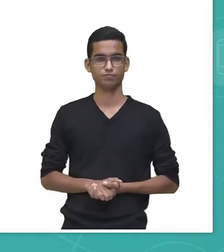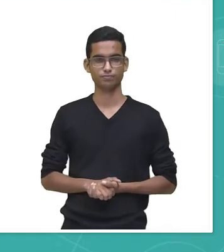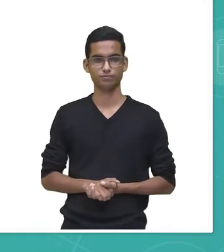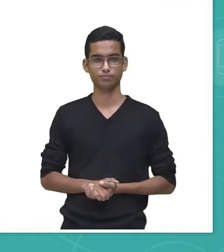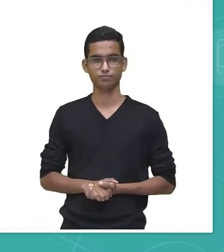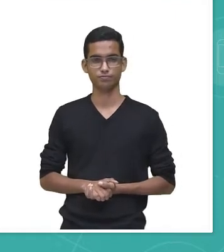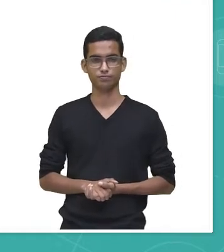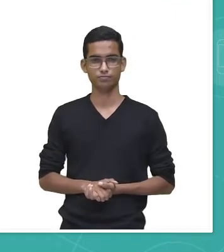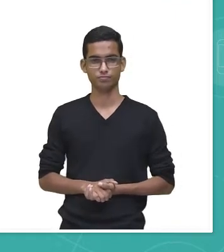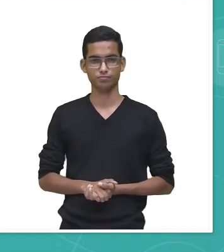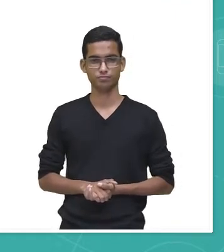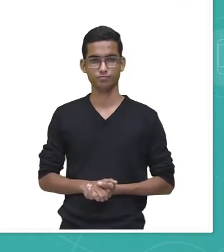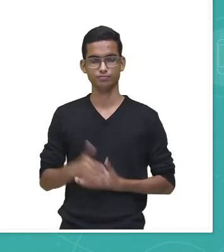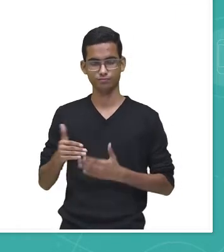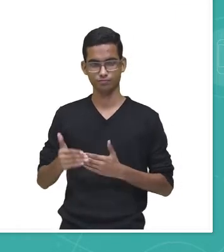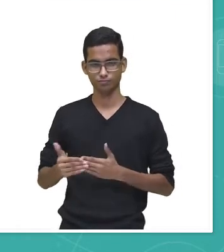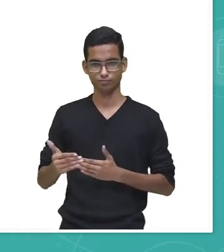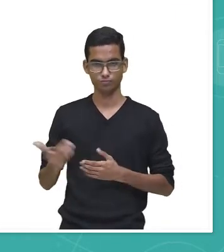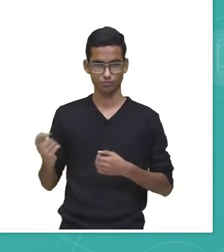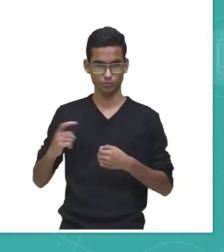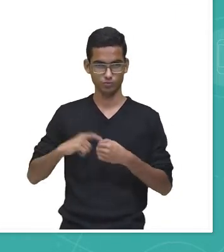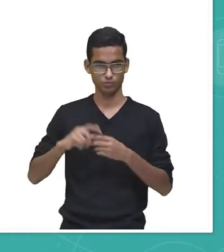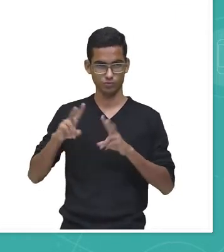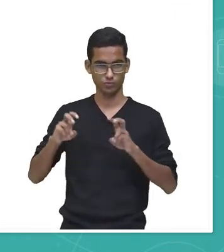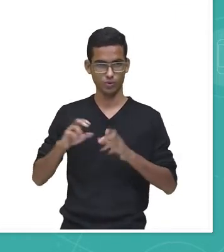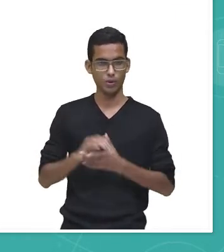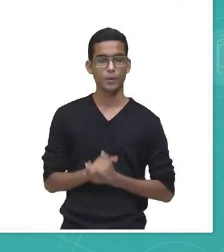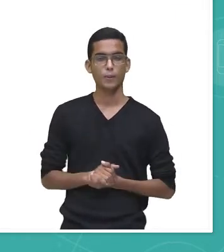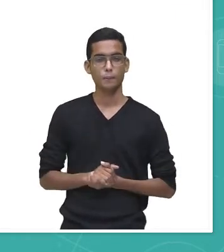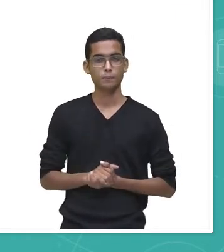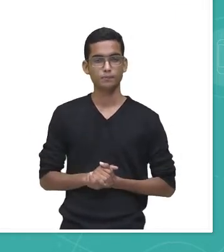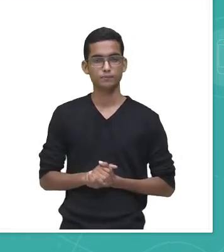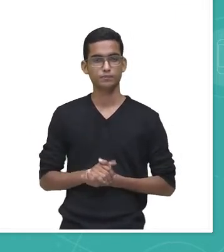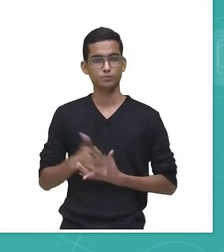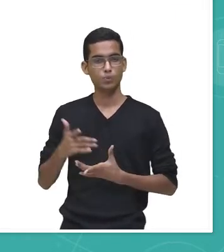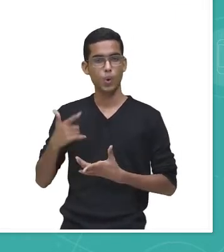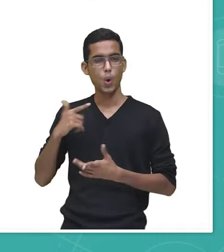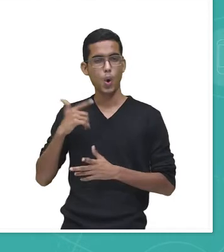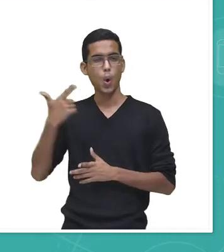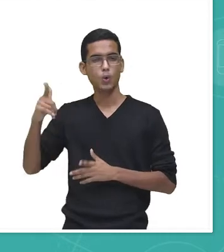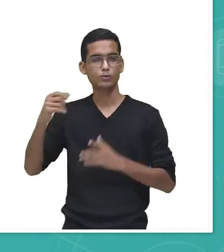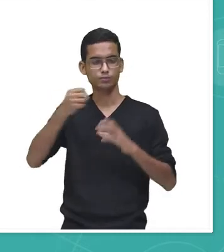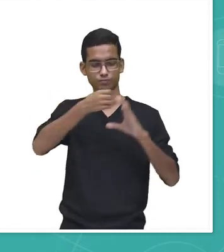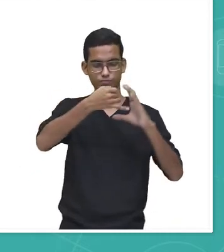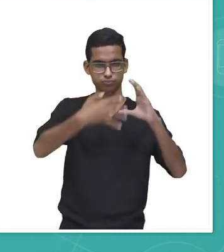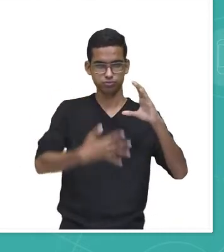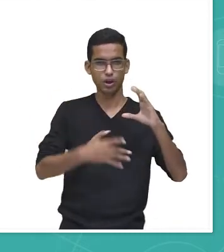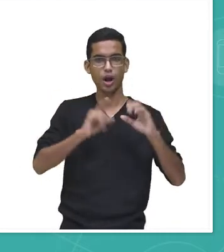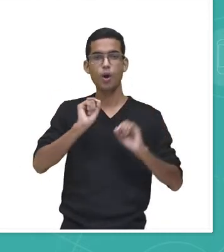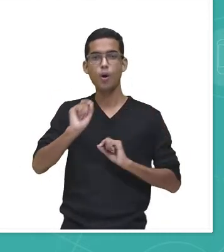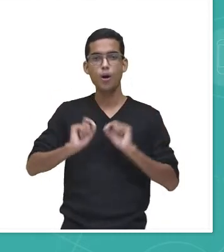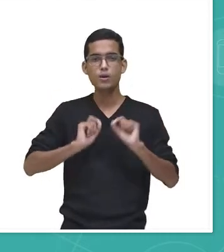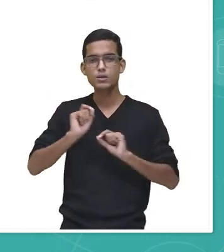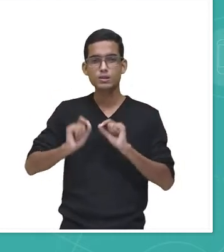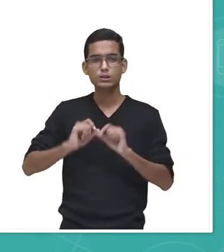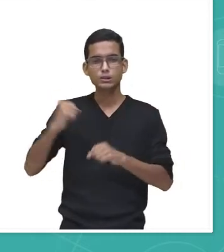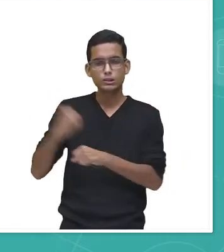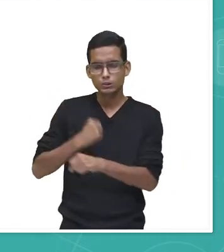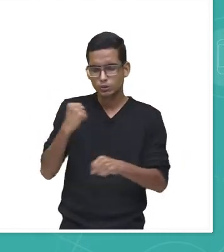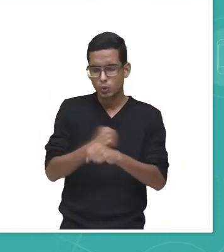tá bom? Vamos continuar aqui. Outra característica, construção de castelos e